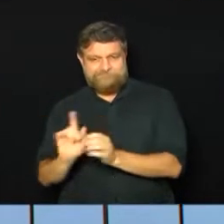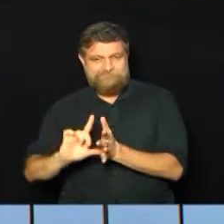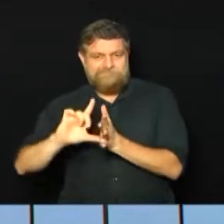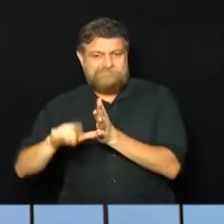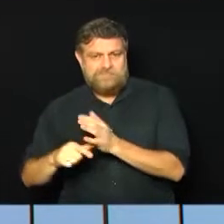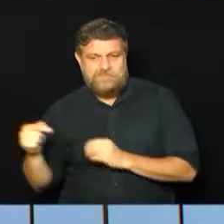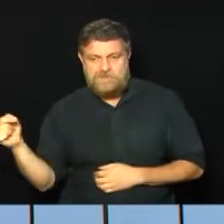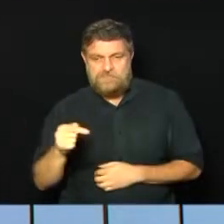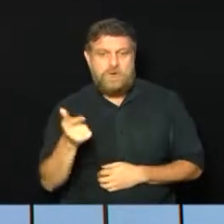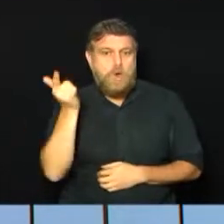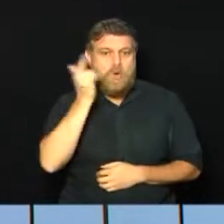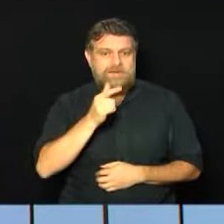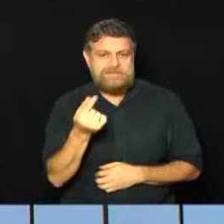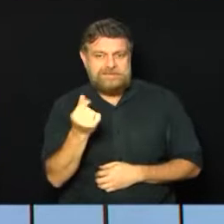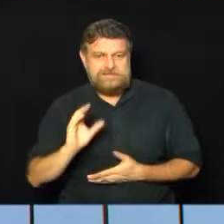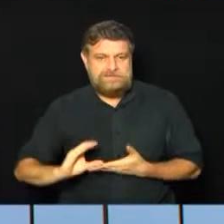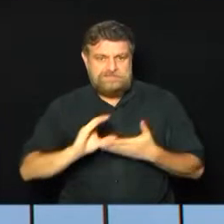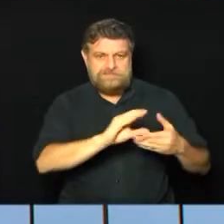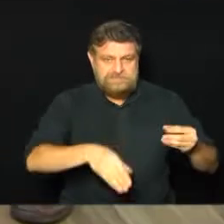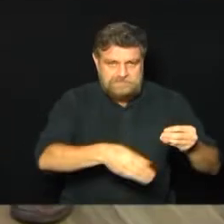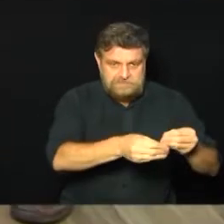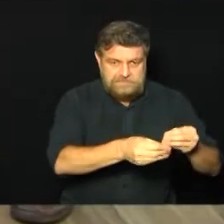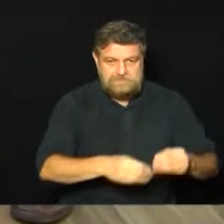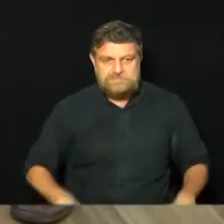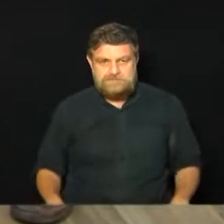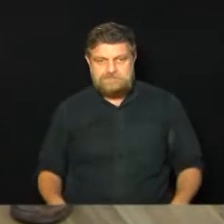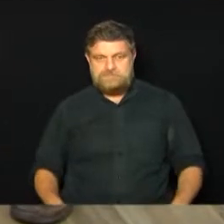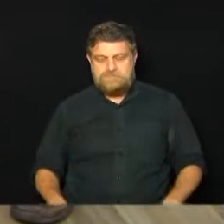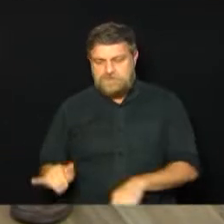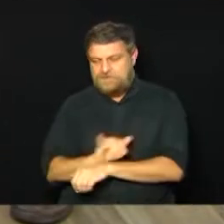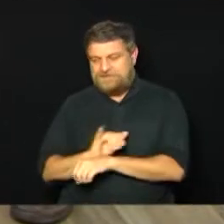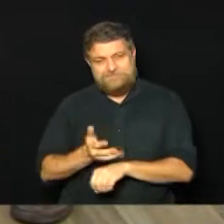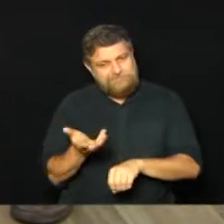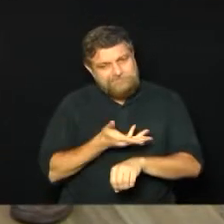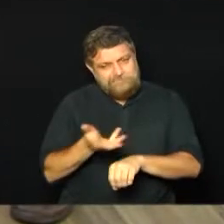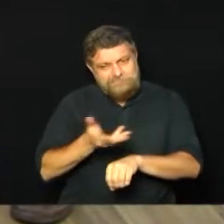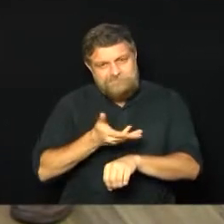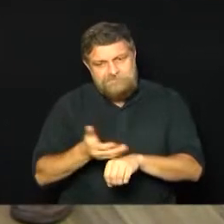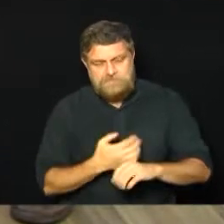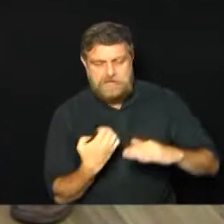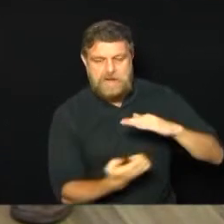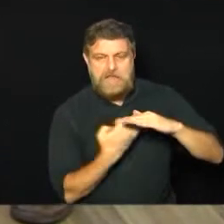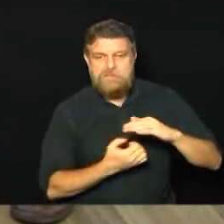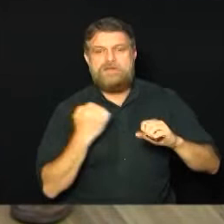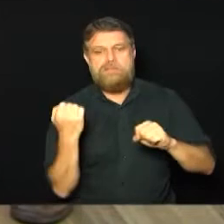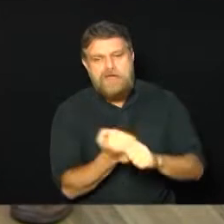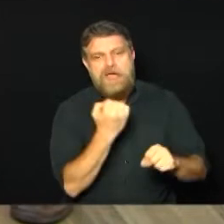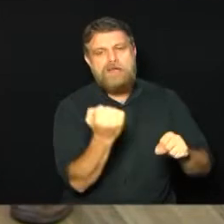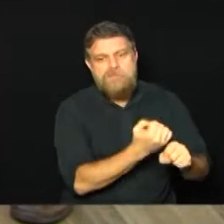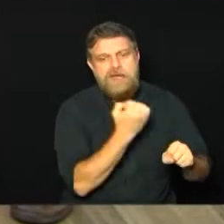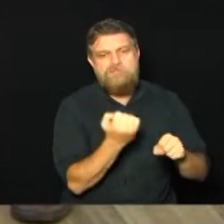ter os aditivos a mais. Uma forma também de agilizar esse tipo de serviço, que começa uma obra e demora anos para